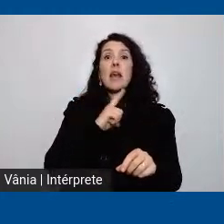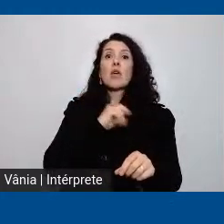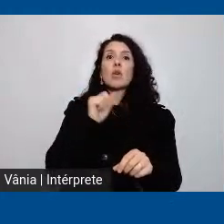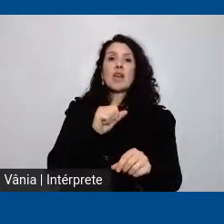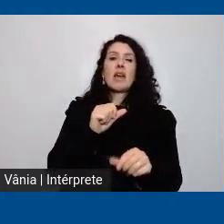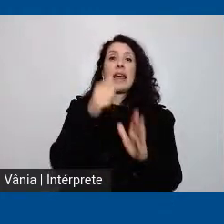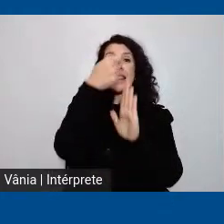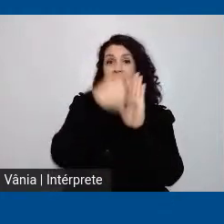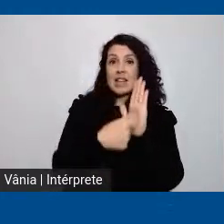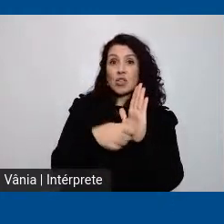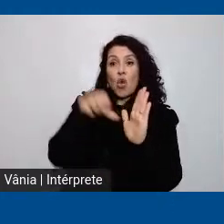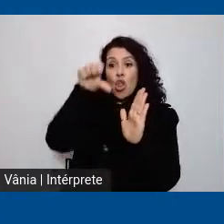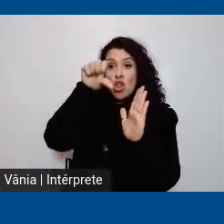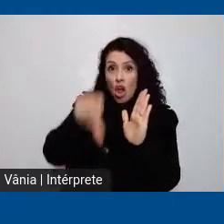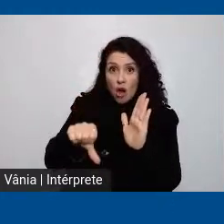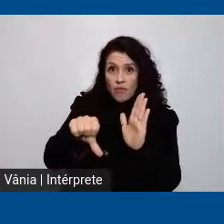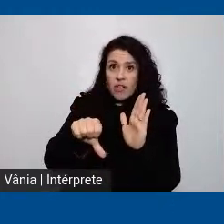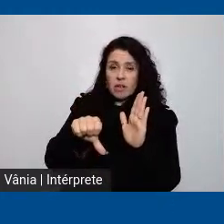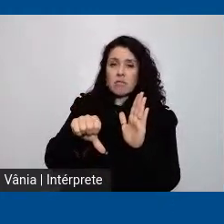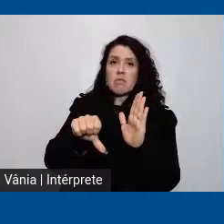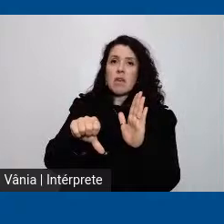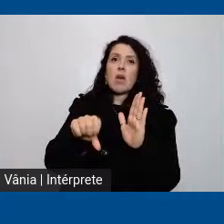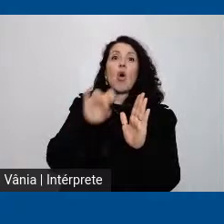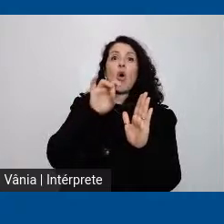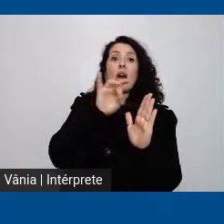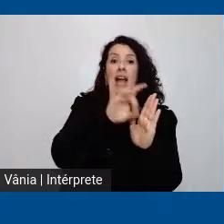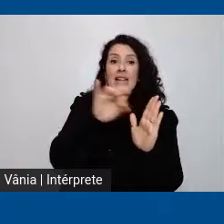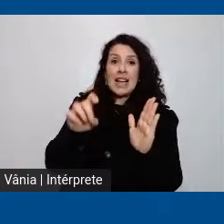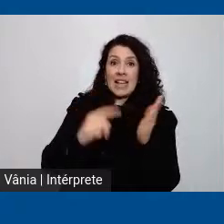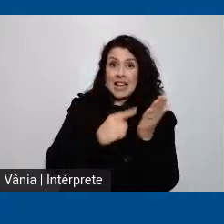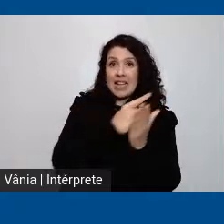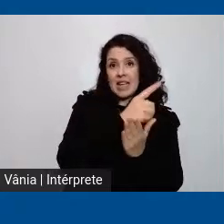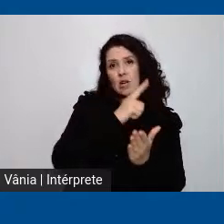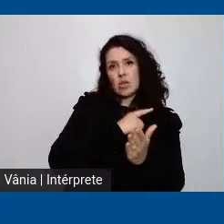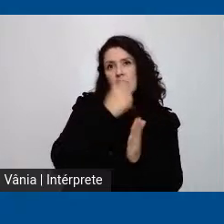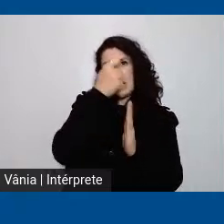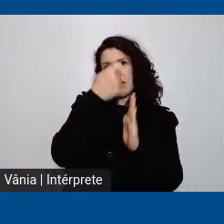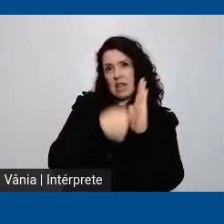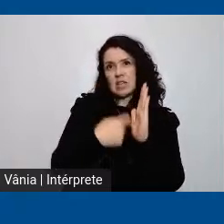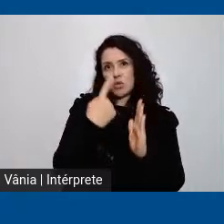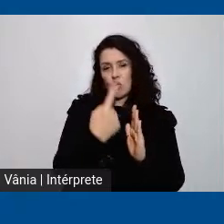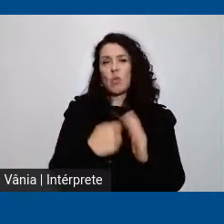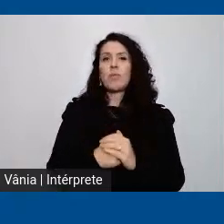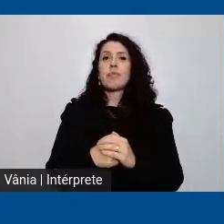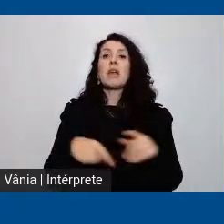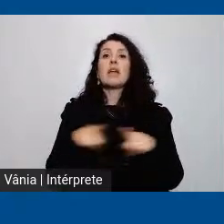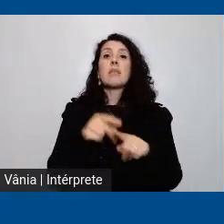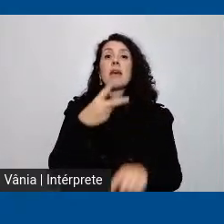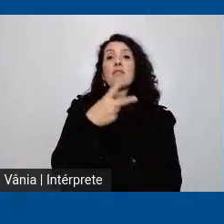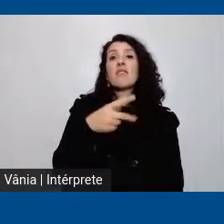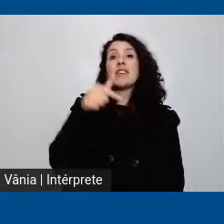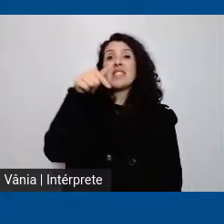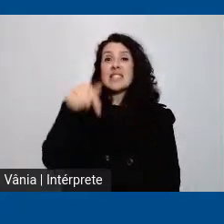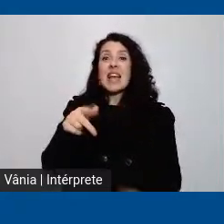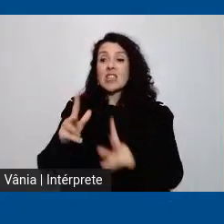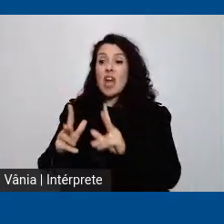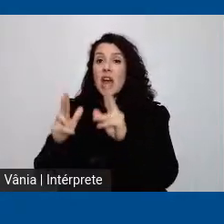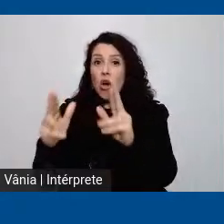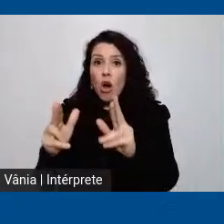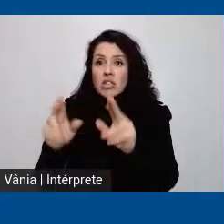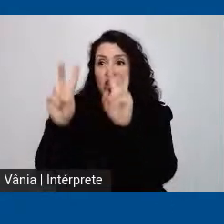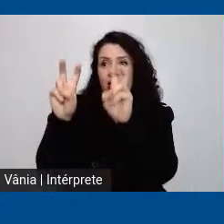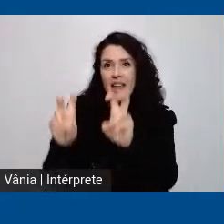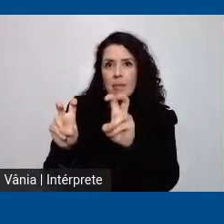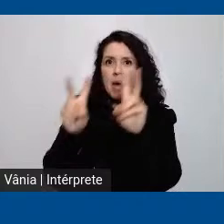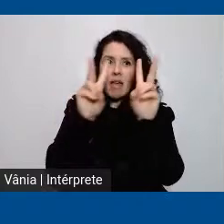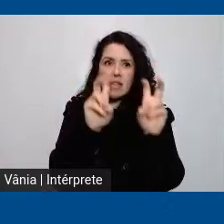né, um para cada caderno, e 27 recortes temáticos. Eu cito apenas como exemplo alguns dos temas que a gente